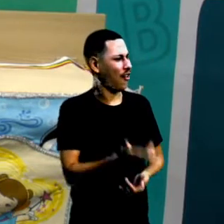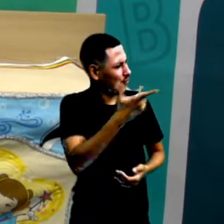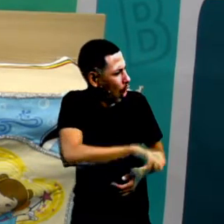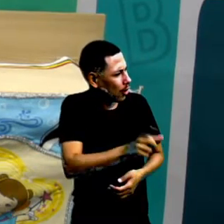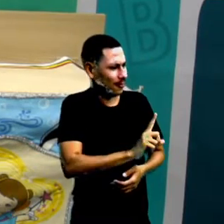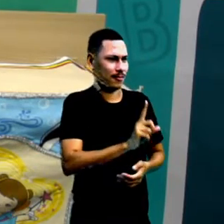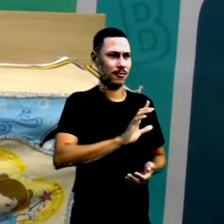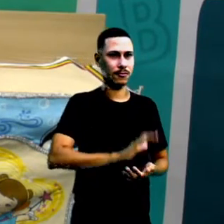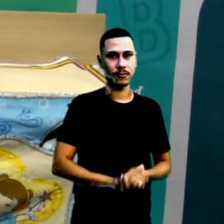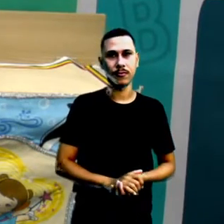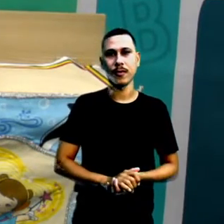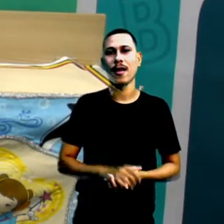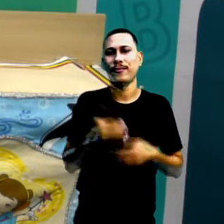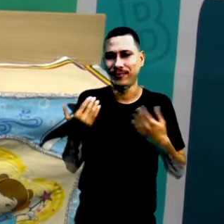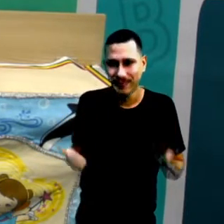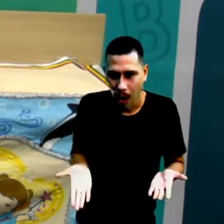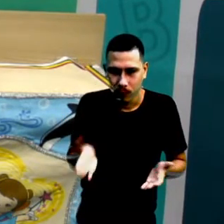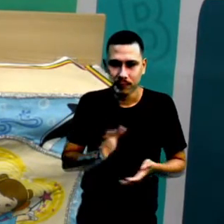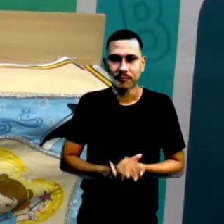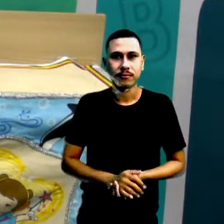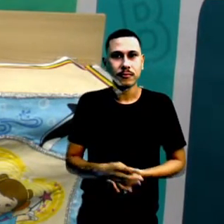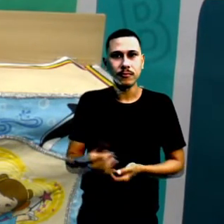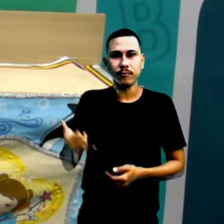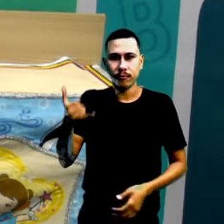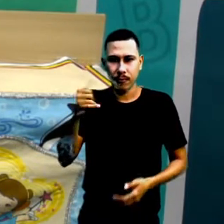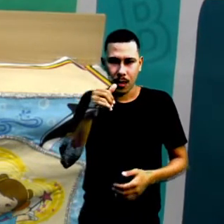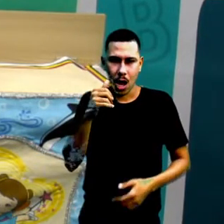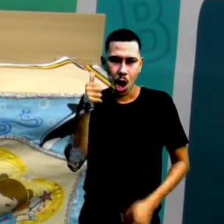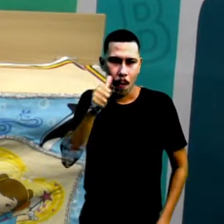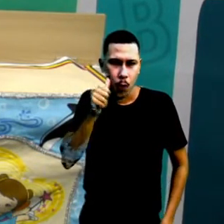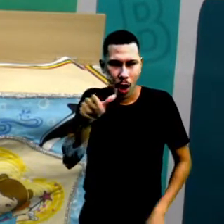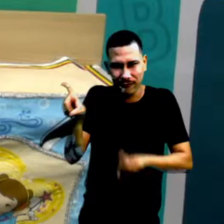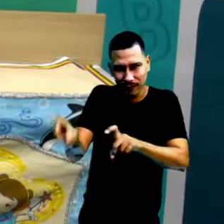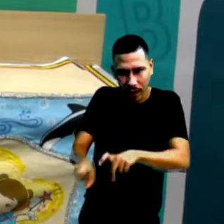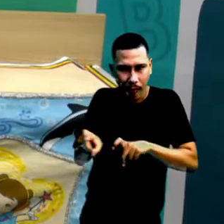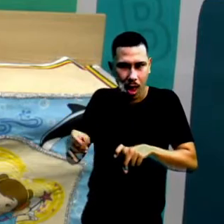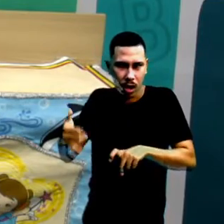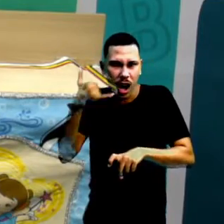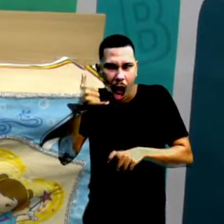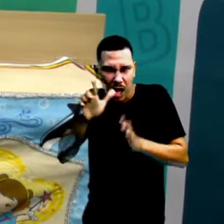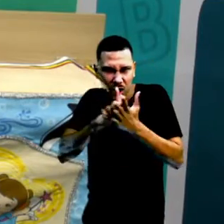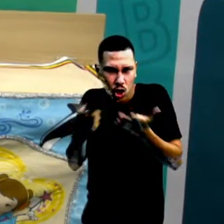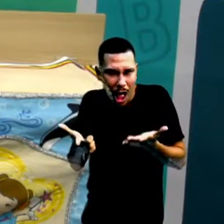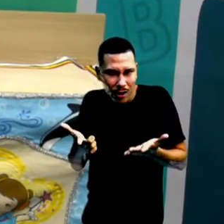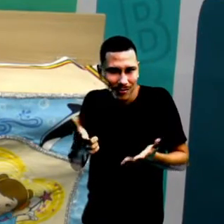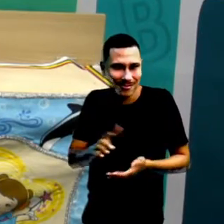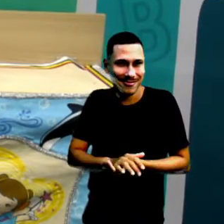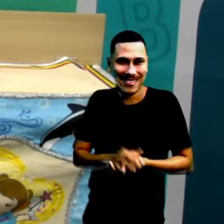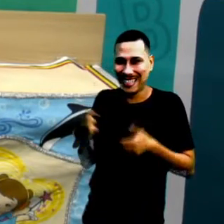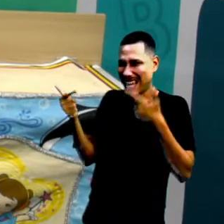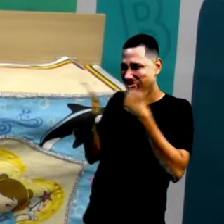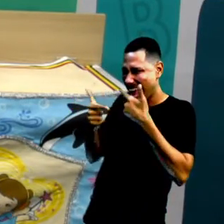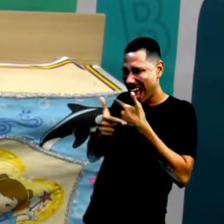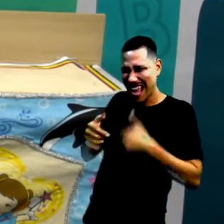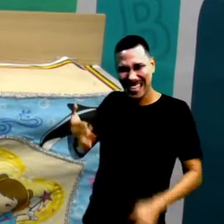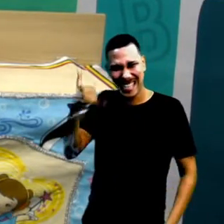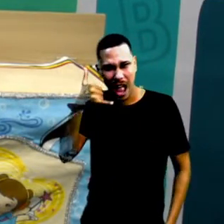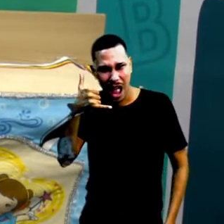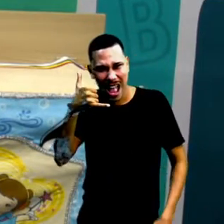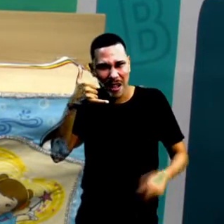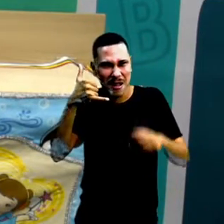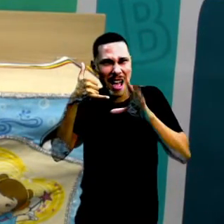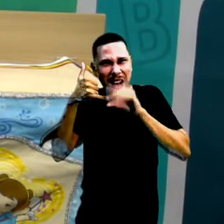leiturinha ela ligou e falou e